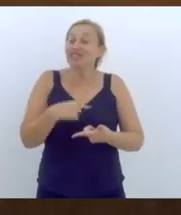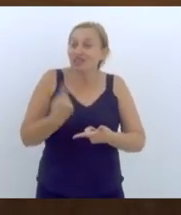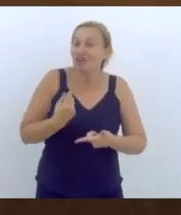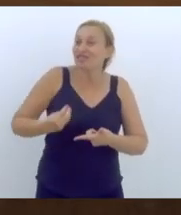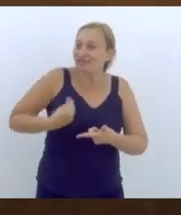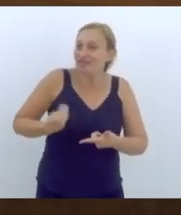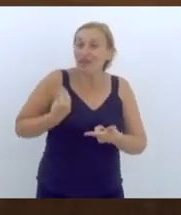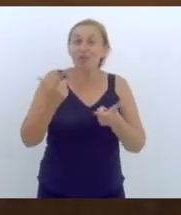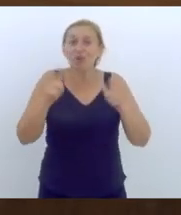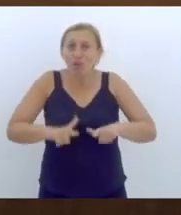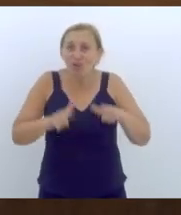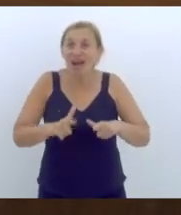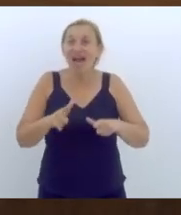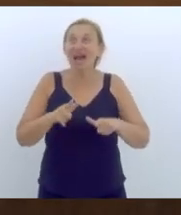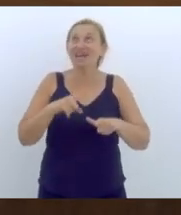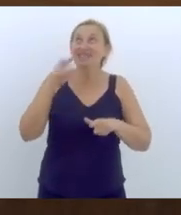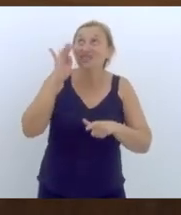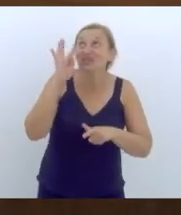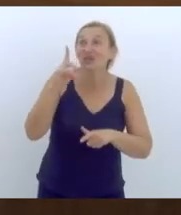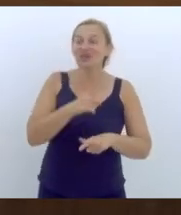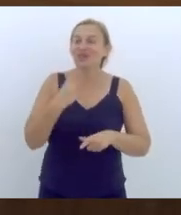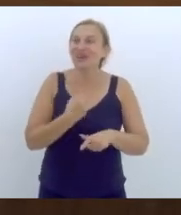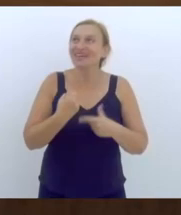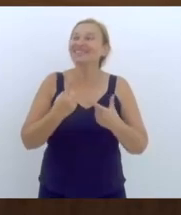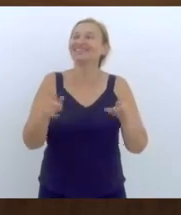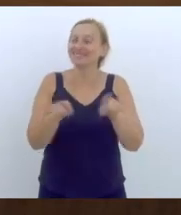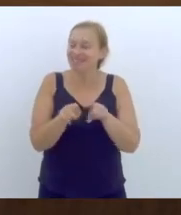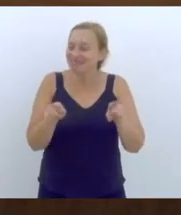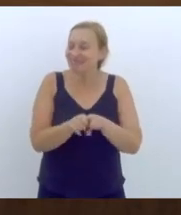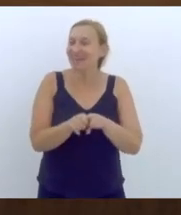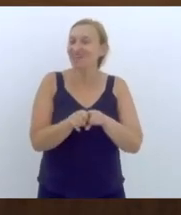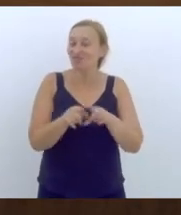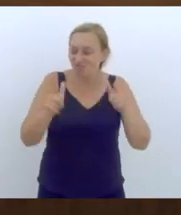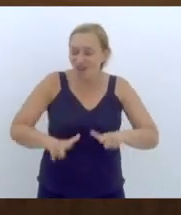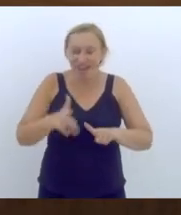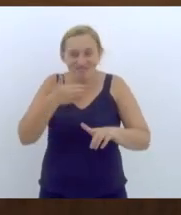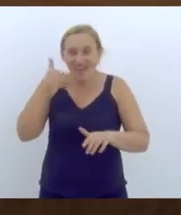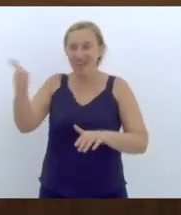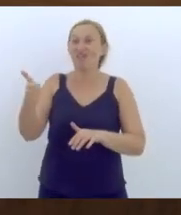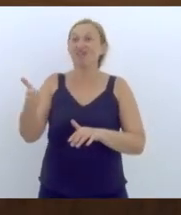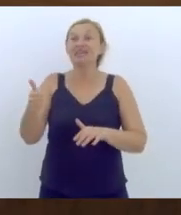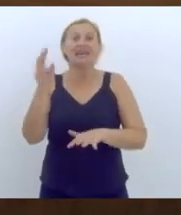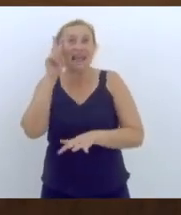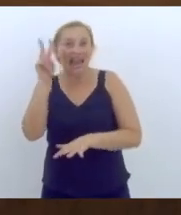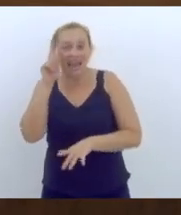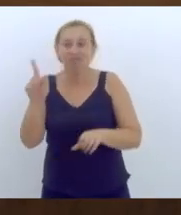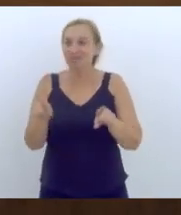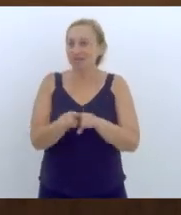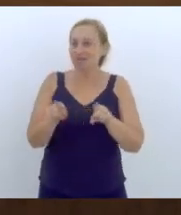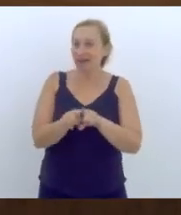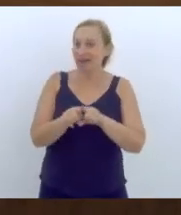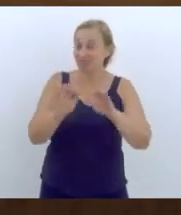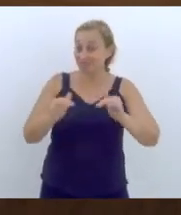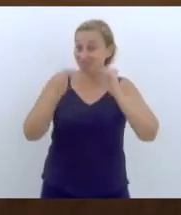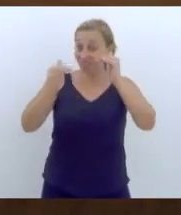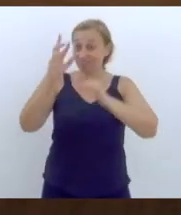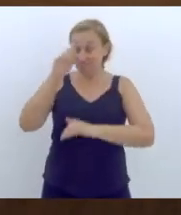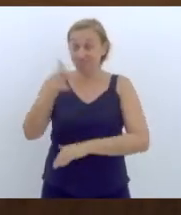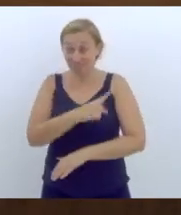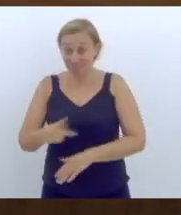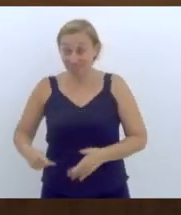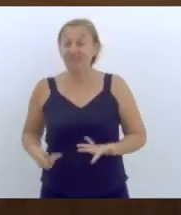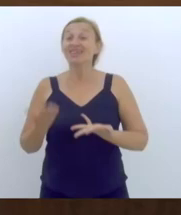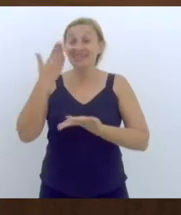vive, o lugar que a gente sonha, possa ser também um lugar melhor. E aí lembro, como Vossa Excelência muito bem sabe, que